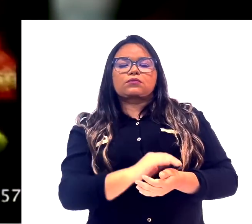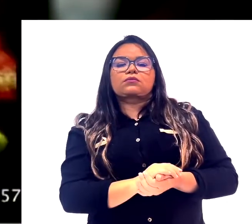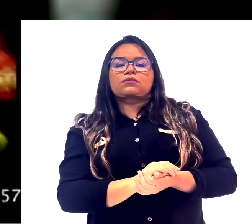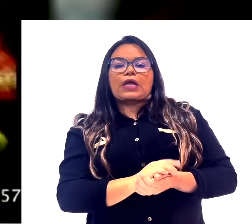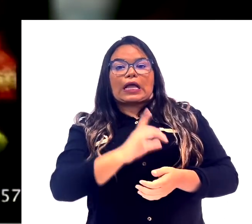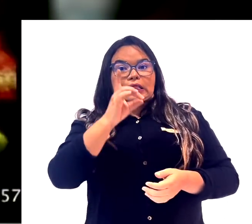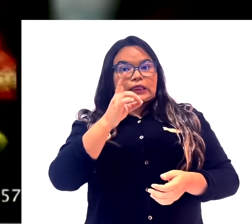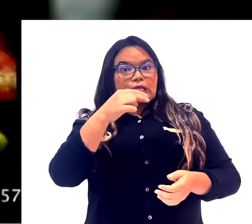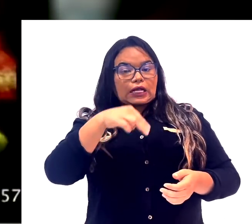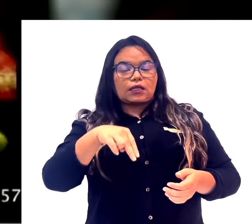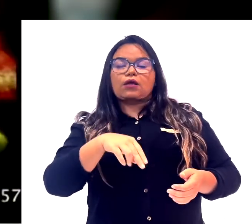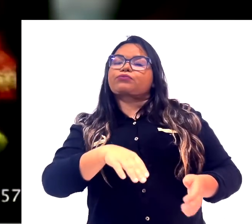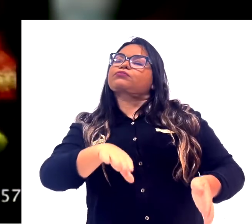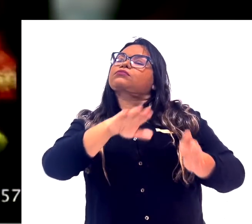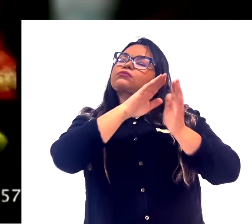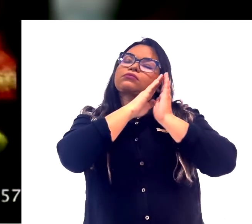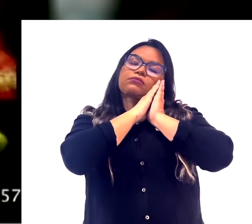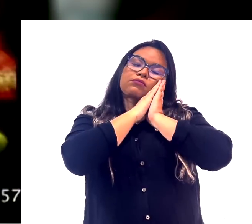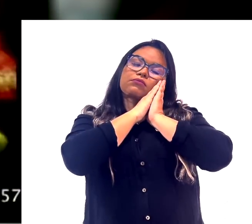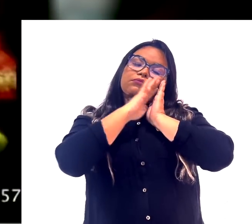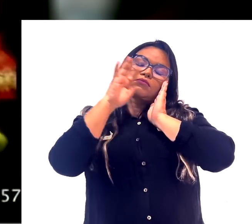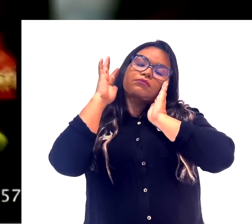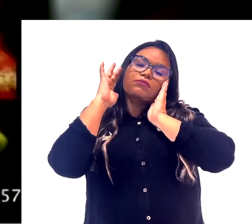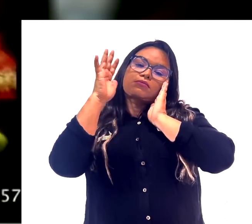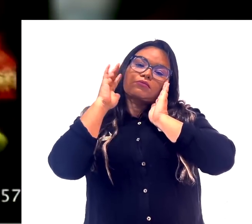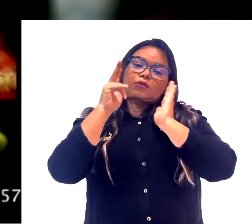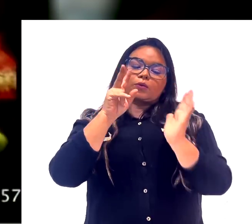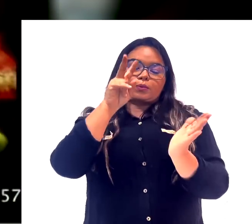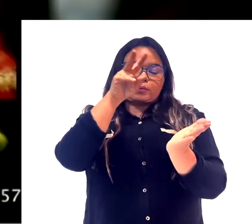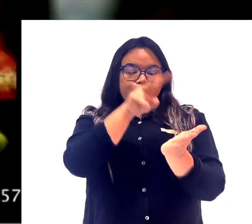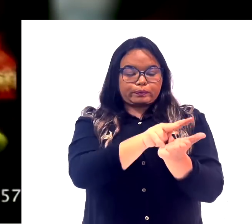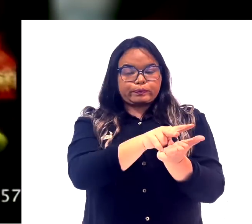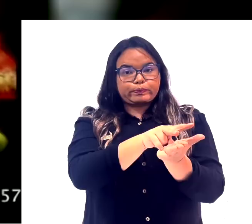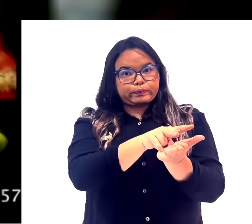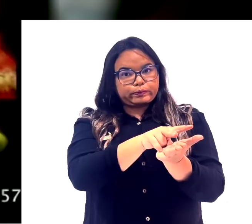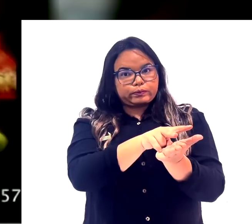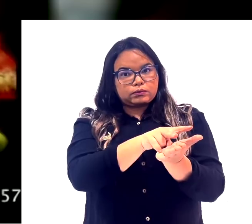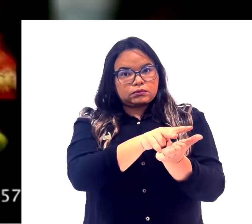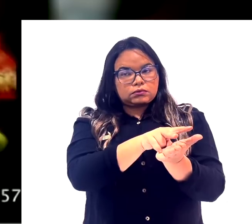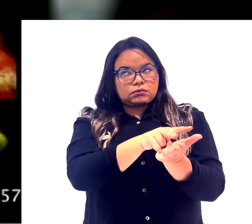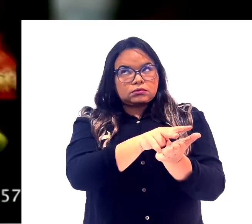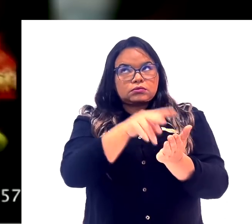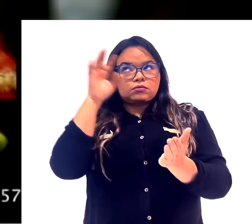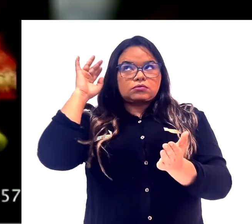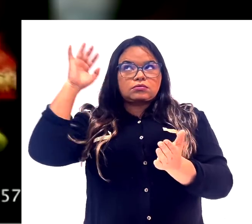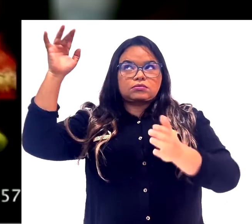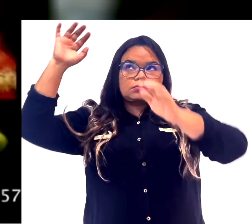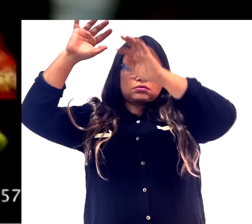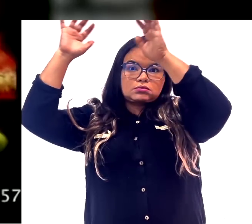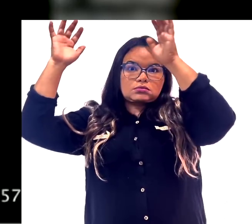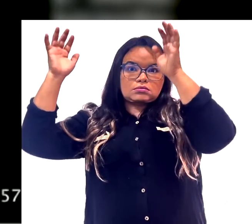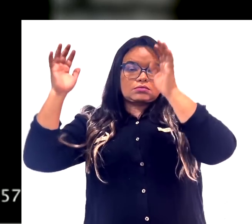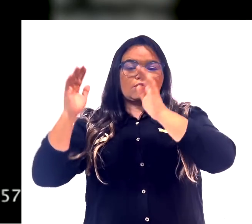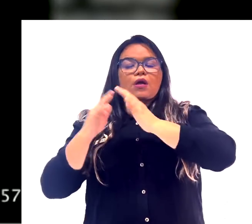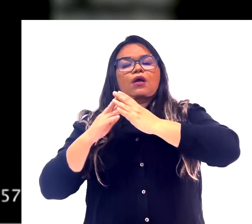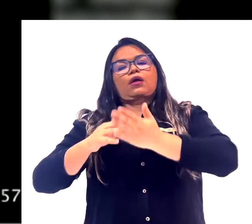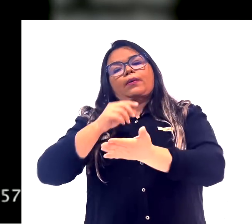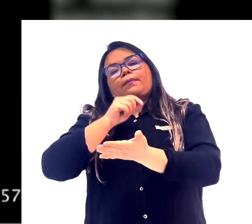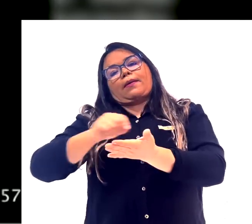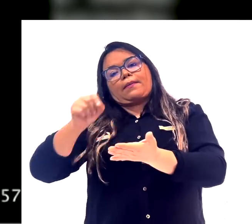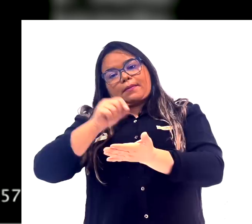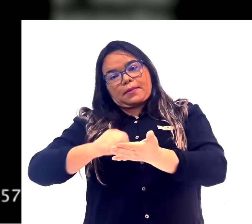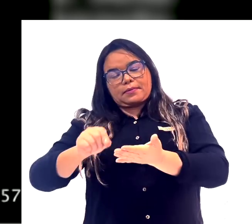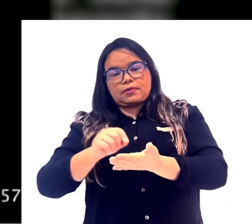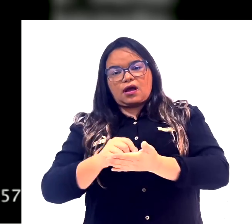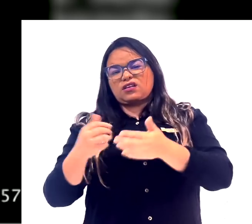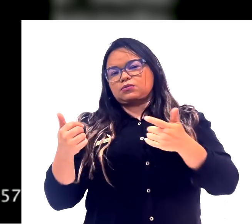Teve Daniel um sonho e visões na sua cabeça quando estava na sua cama e escreveu logo o sonho. Ele vai